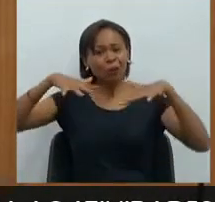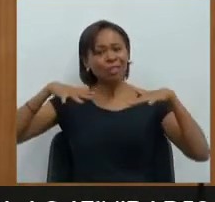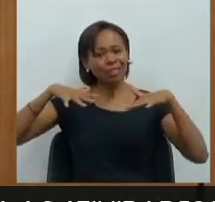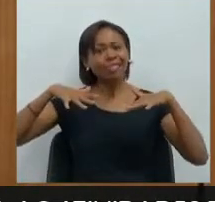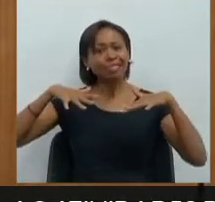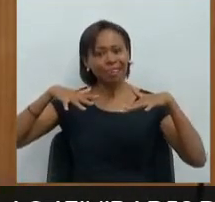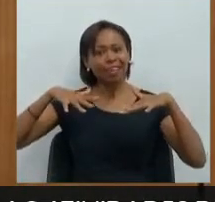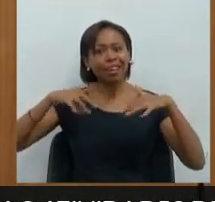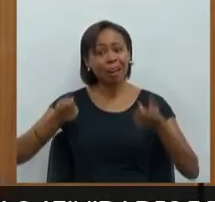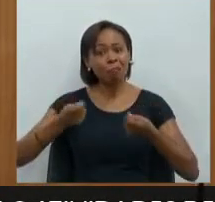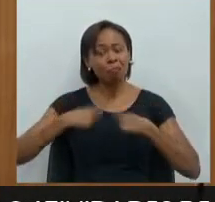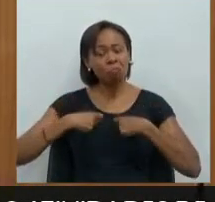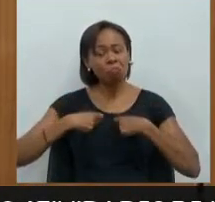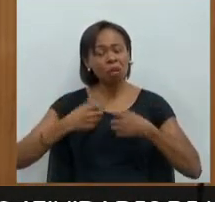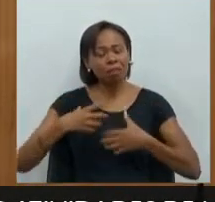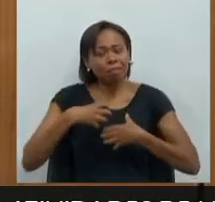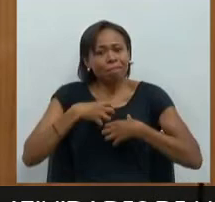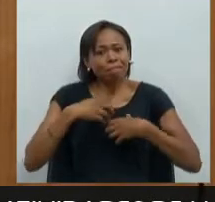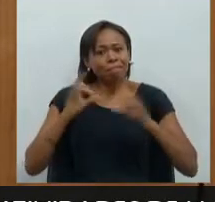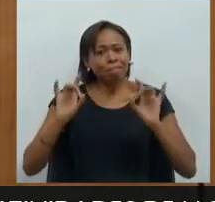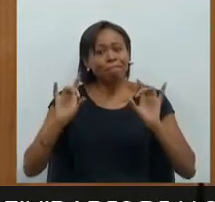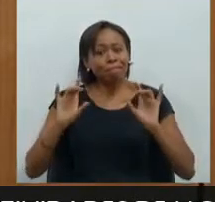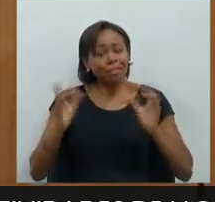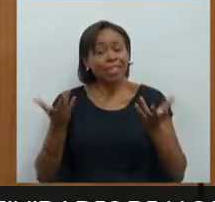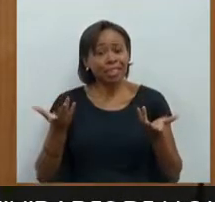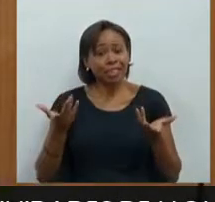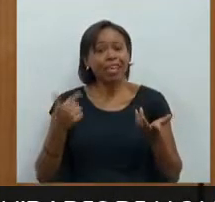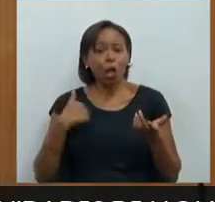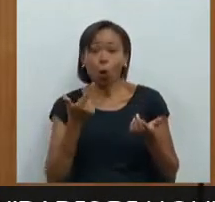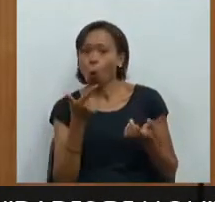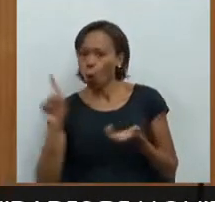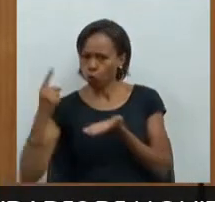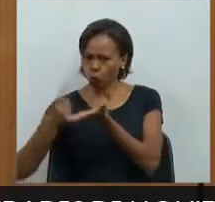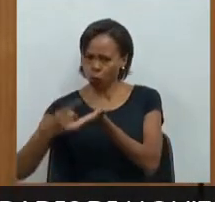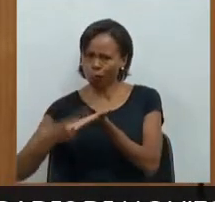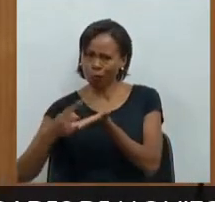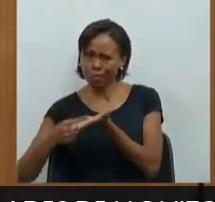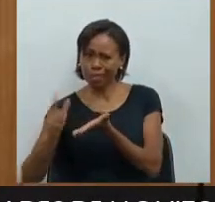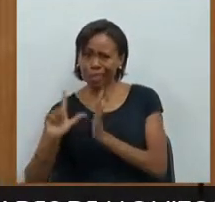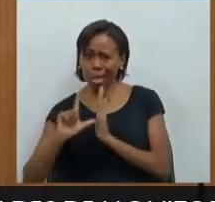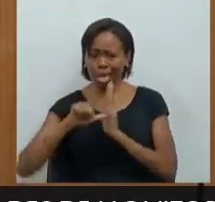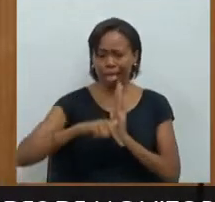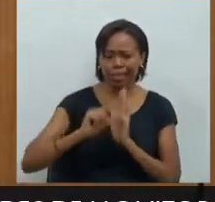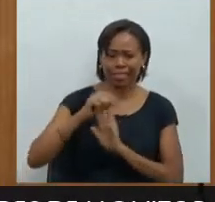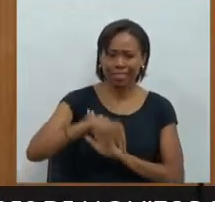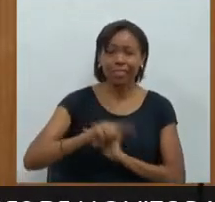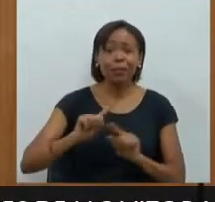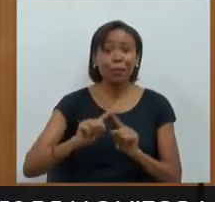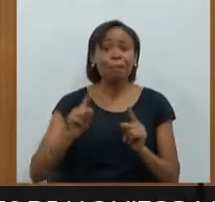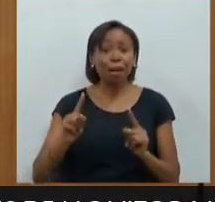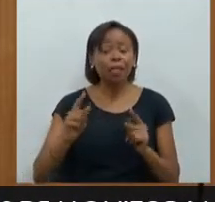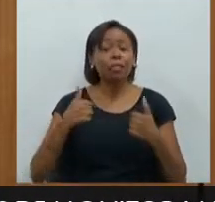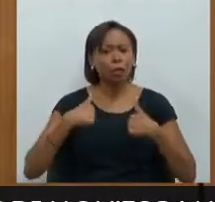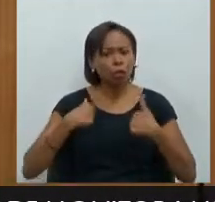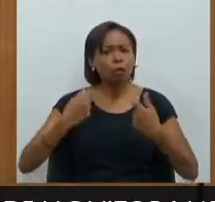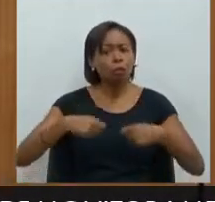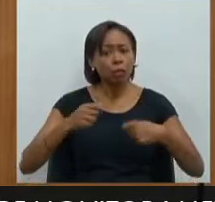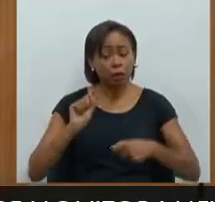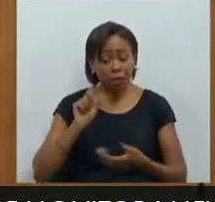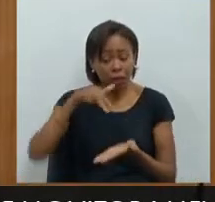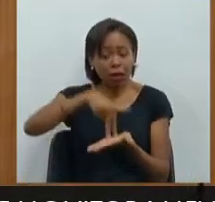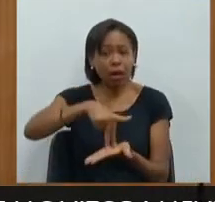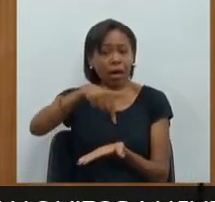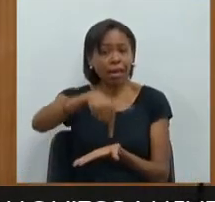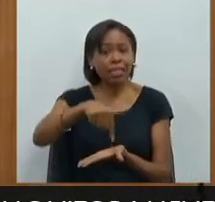isso aqui eu vim atrasado, né? Eu tive um outro compromisso, acabei me atrasando, mas eu teria que estar aqui presente, nem que fosse os